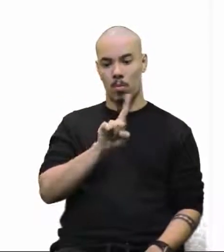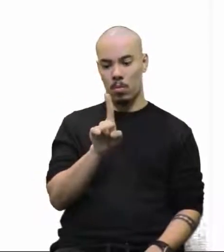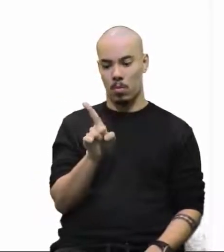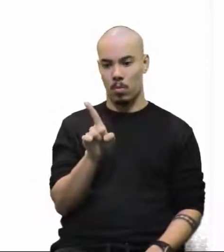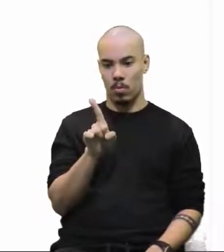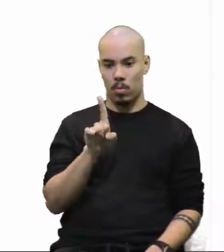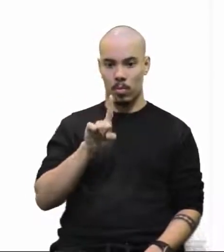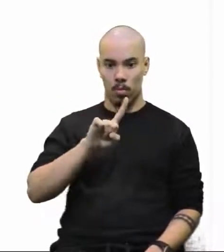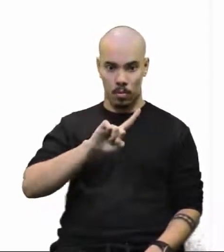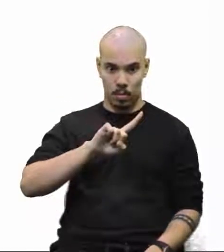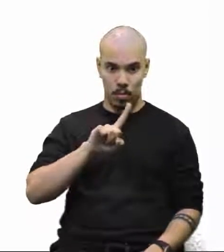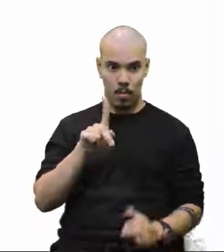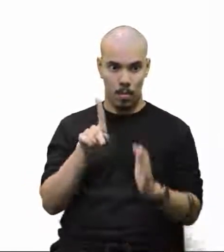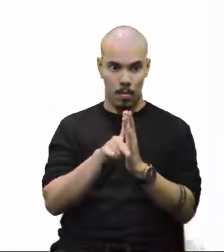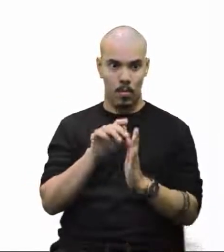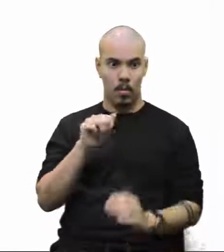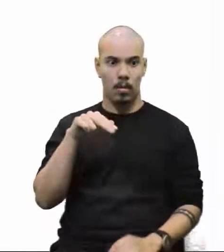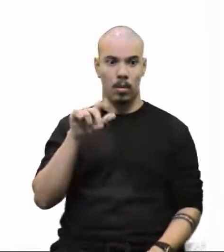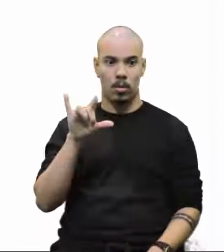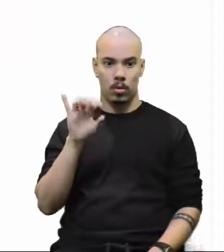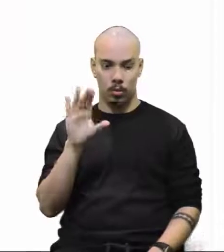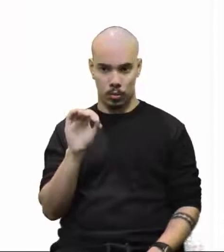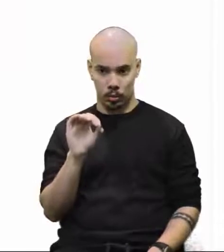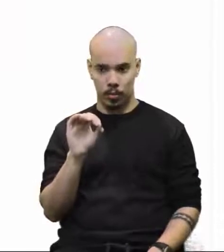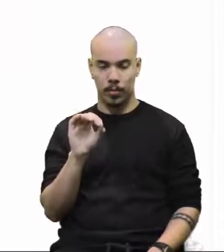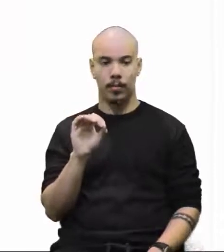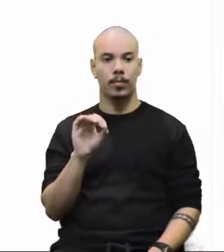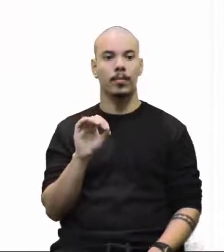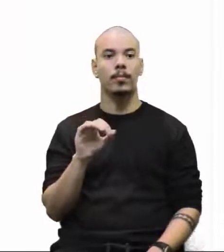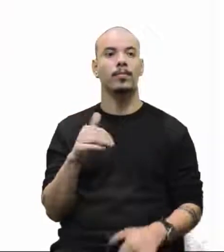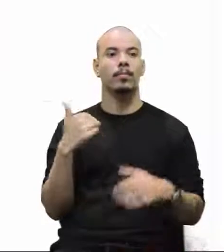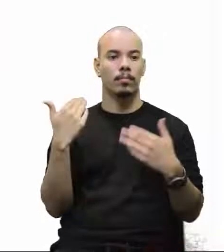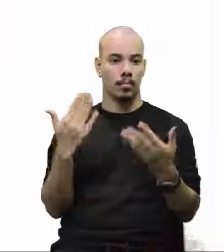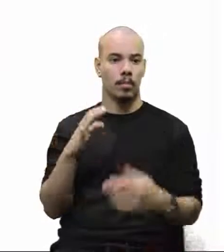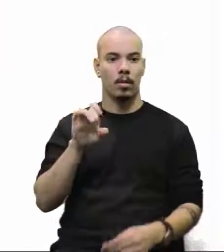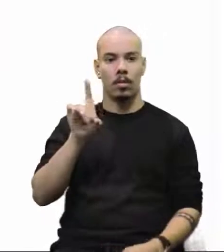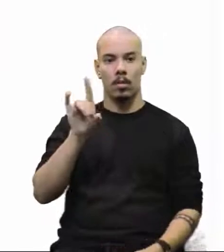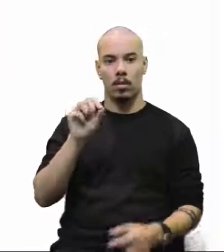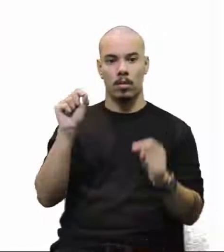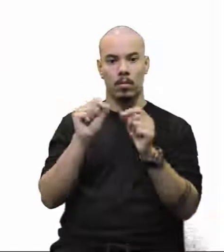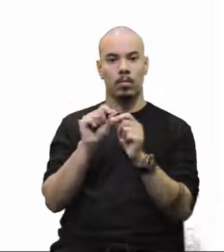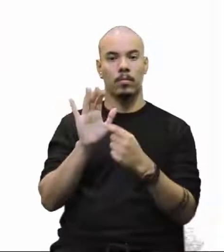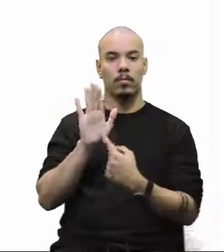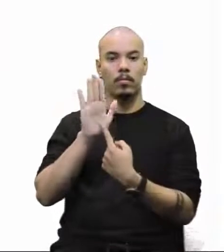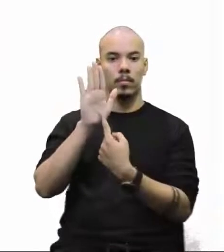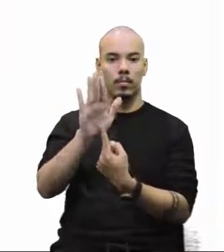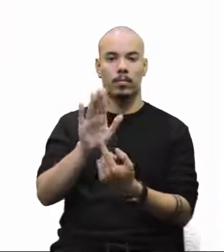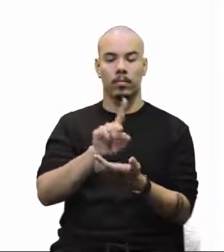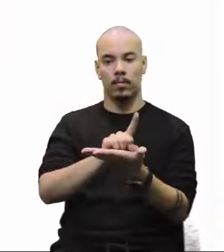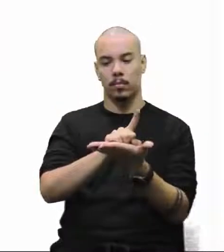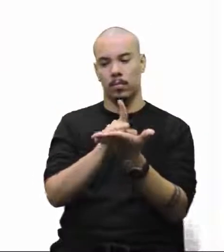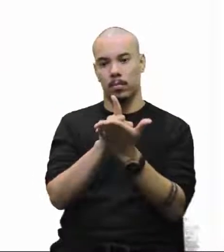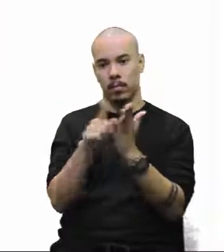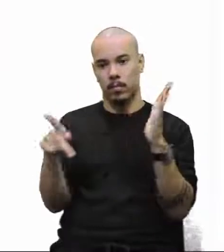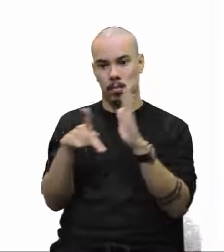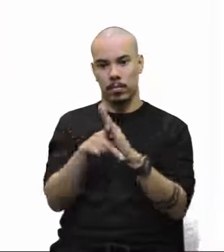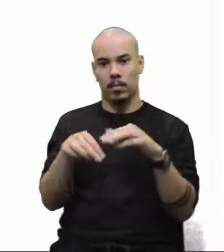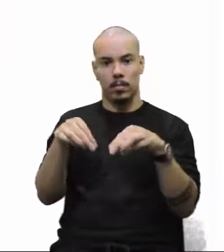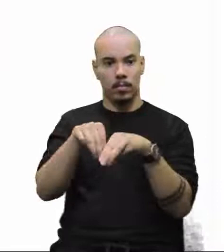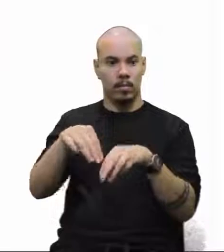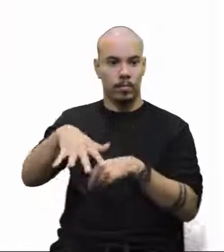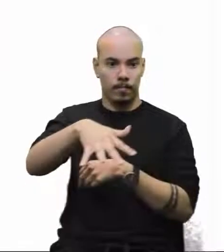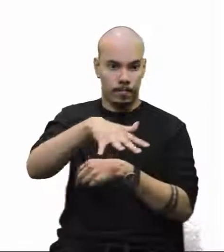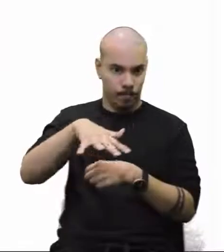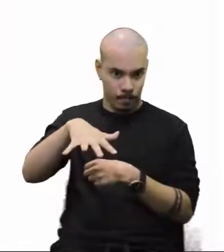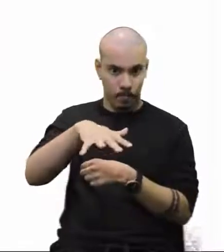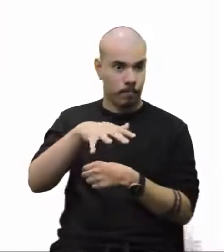caso analógico, né? E no caso o eixo é disposto perpendicularmente ao campo B.